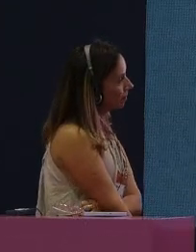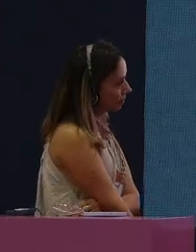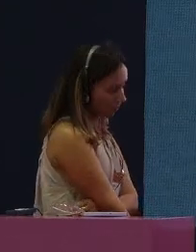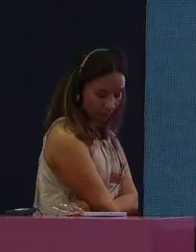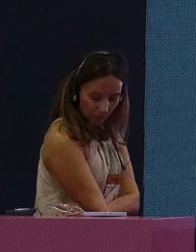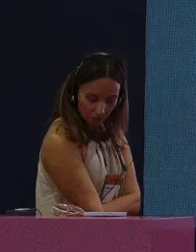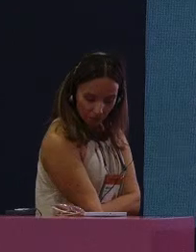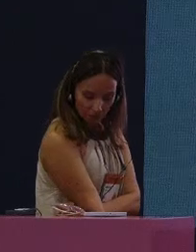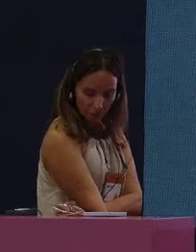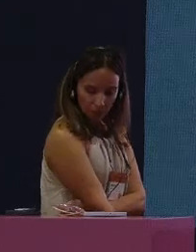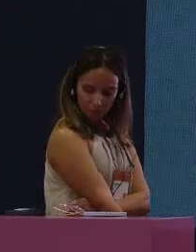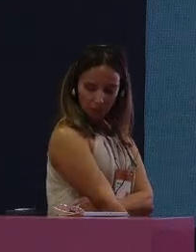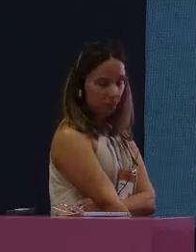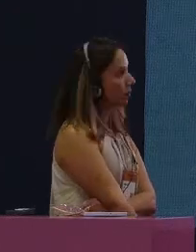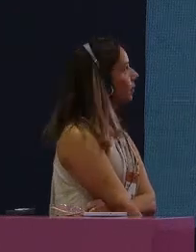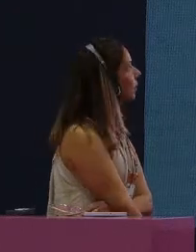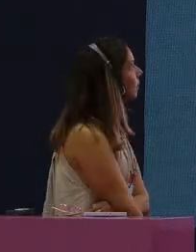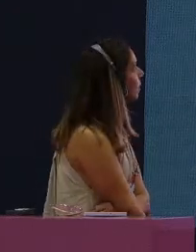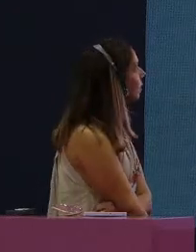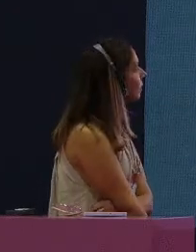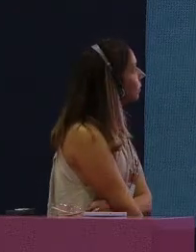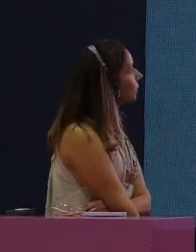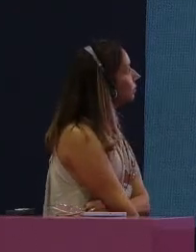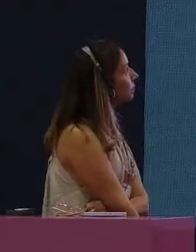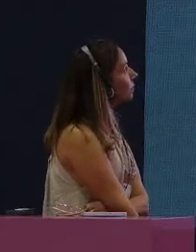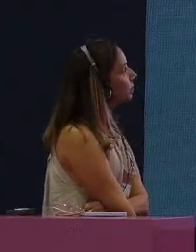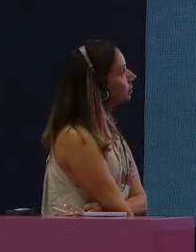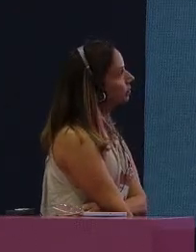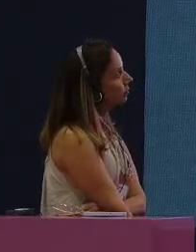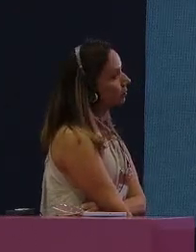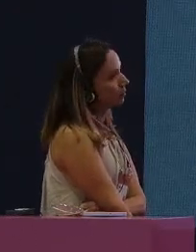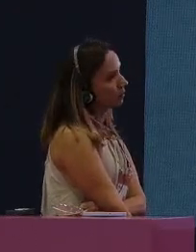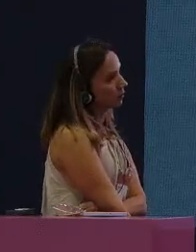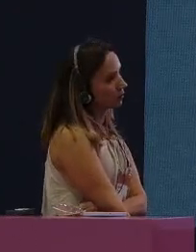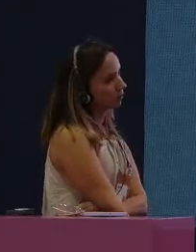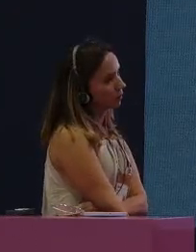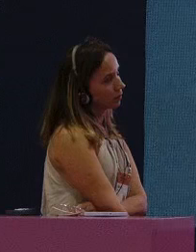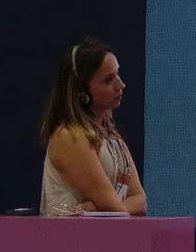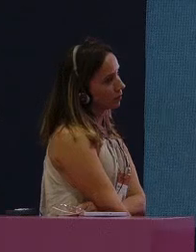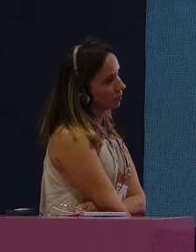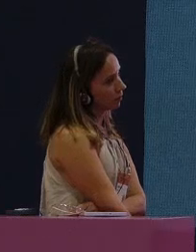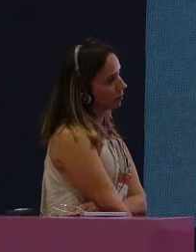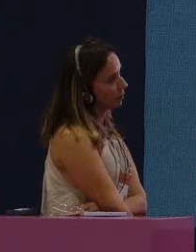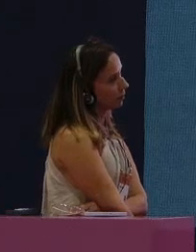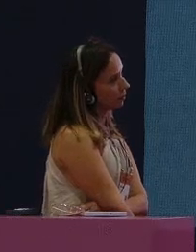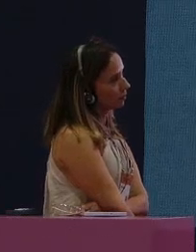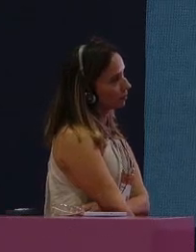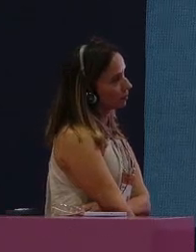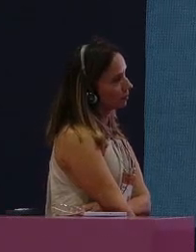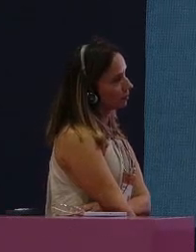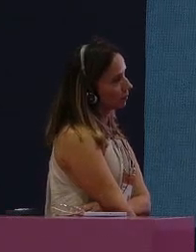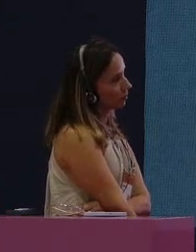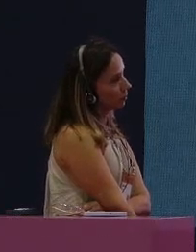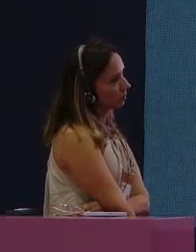E aí a evolução, né, com essa... Como eu falei, a gente criou uma área da TI que centralizava,